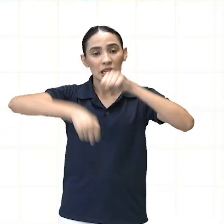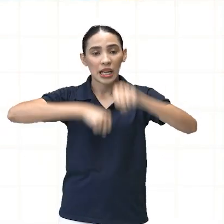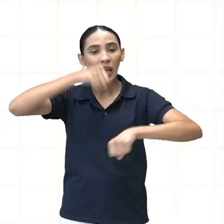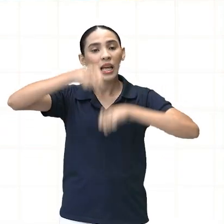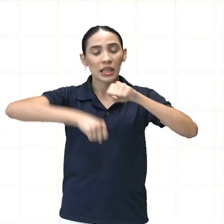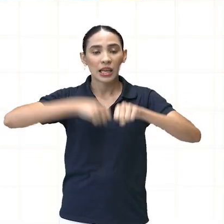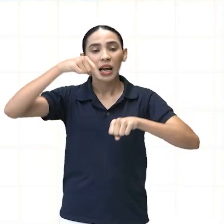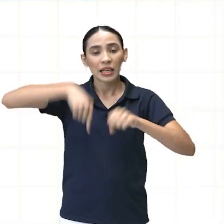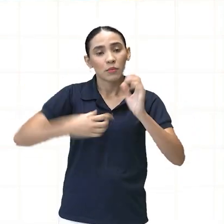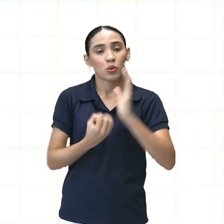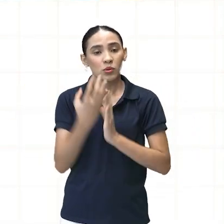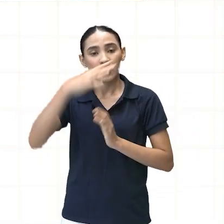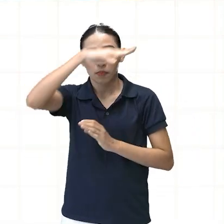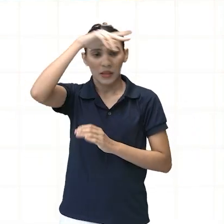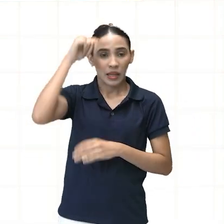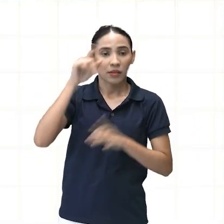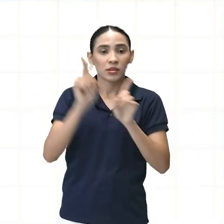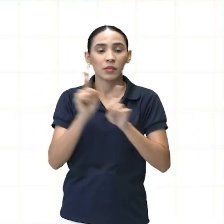Polo Industrial de Manaus,